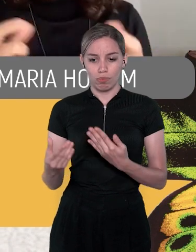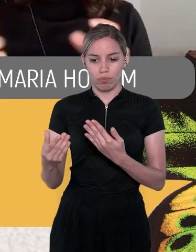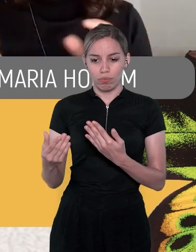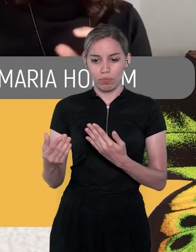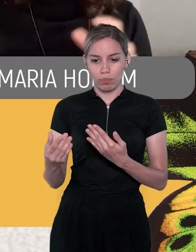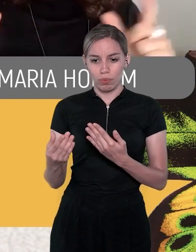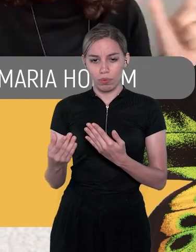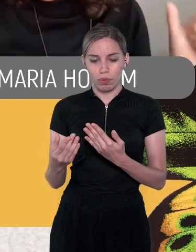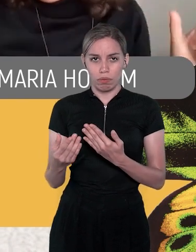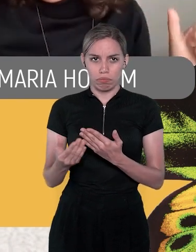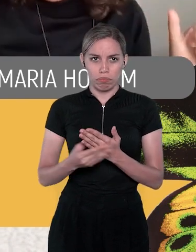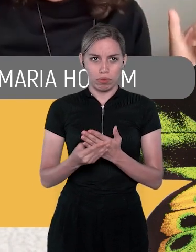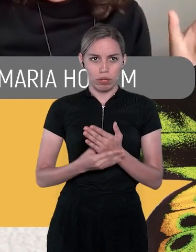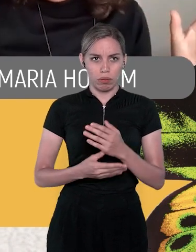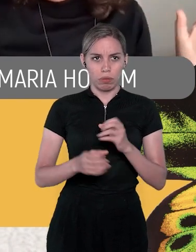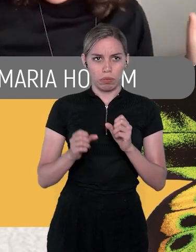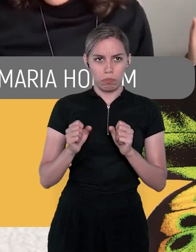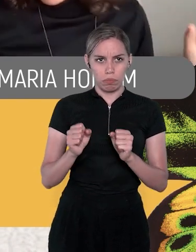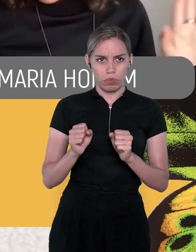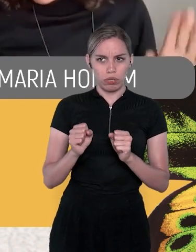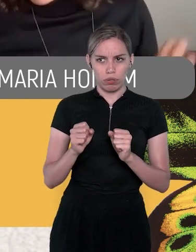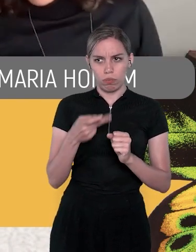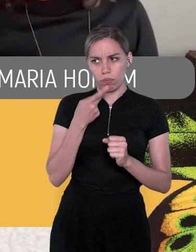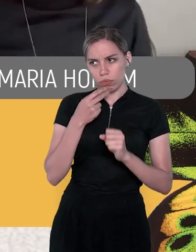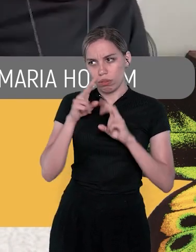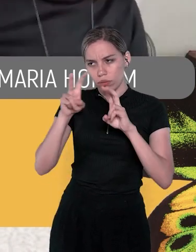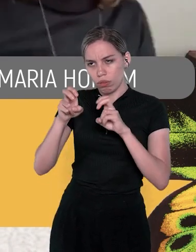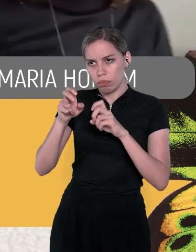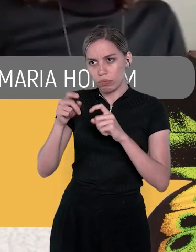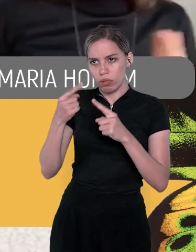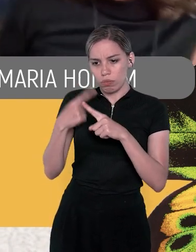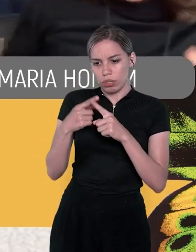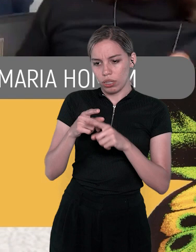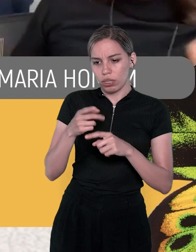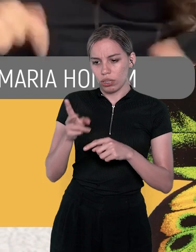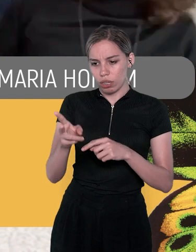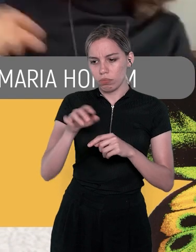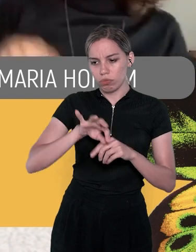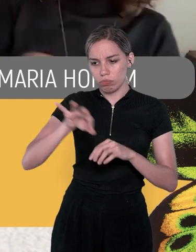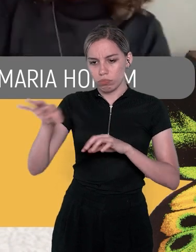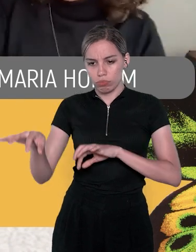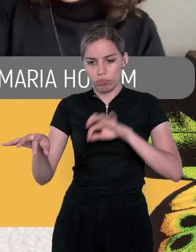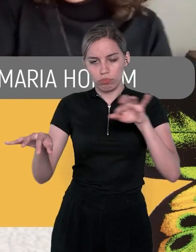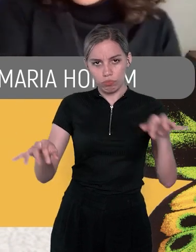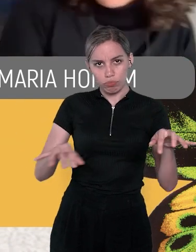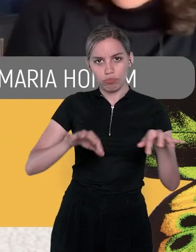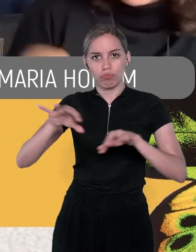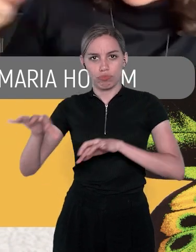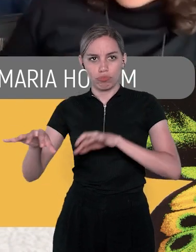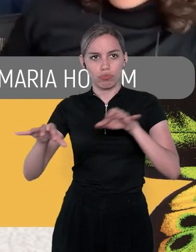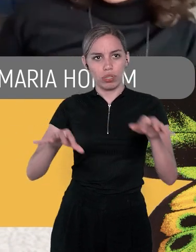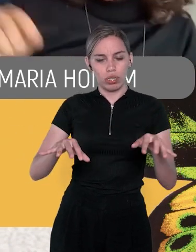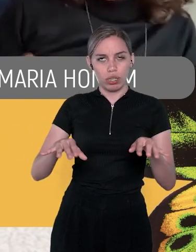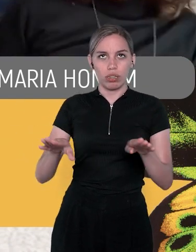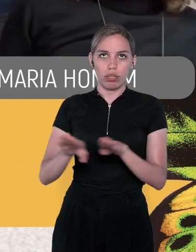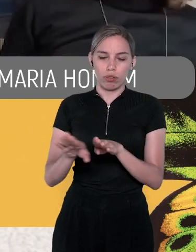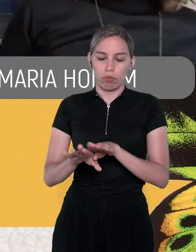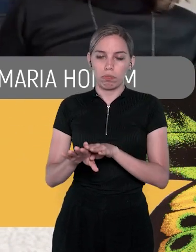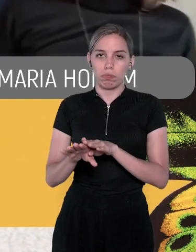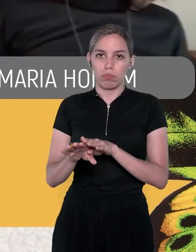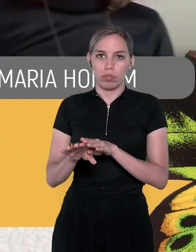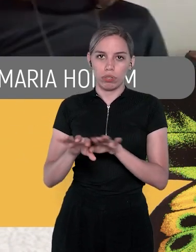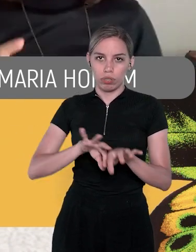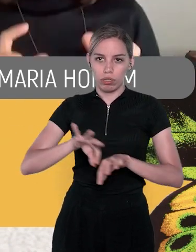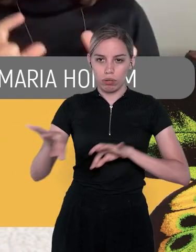polarização, né? Podemos até discutir esse conceito, que eu acho mais complexo do que isso, e mesmo polarização